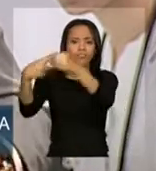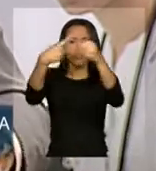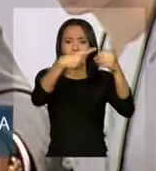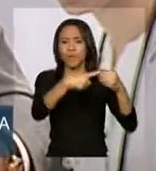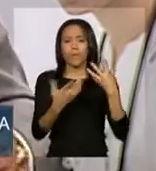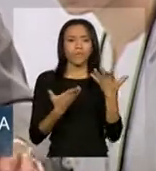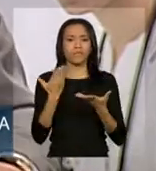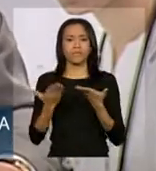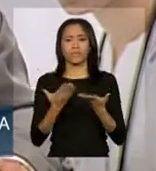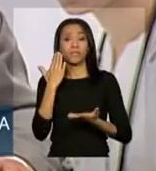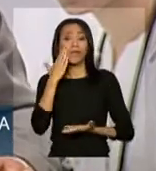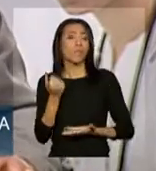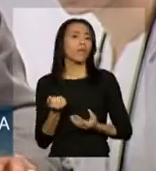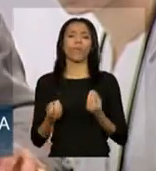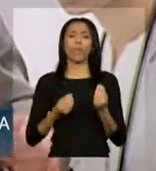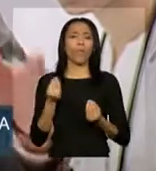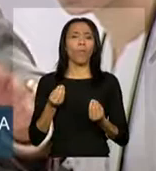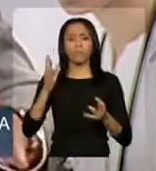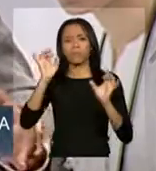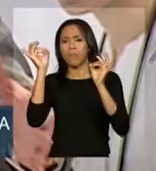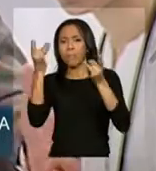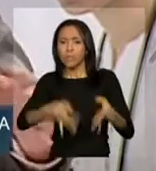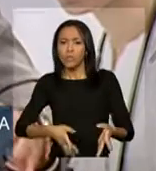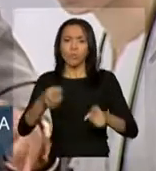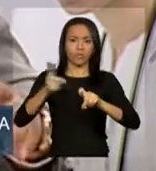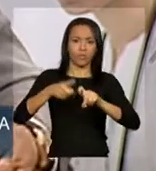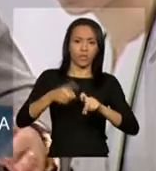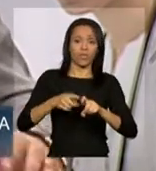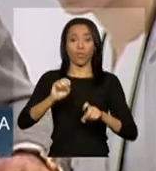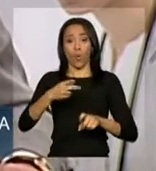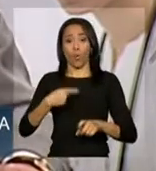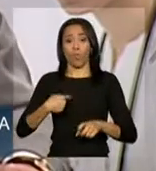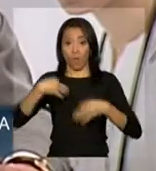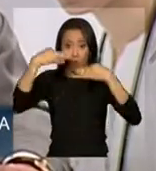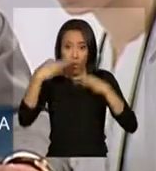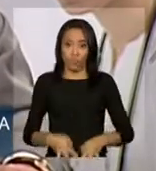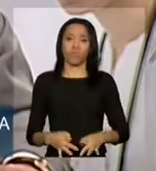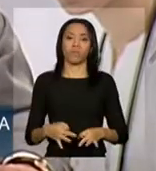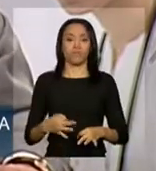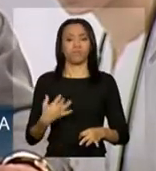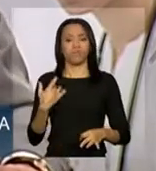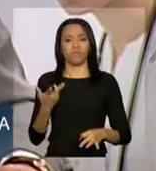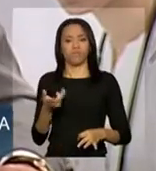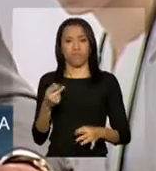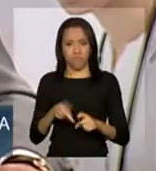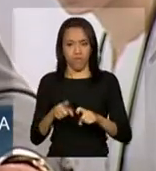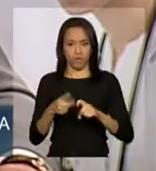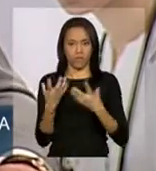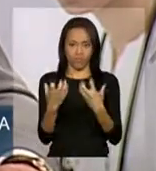checagem dessa questão da desistência e da confirmação daqueles que estão